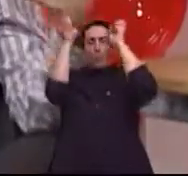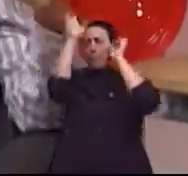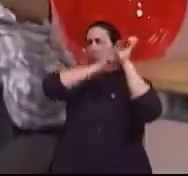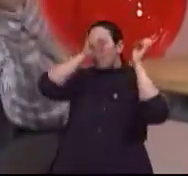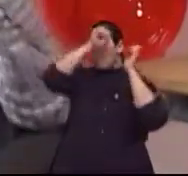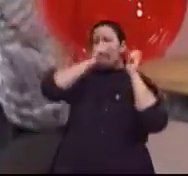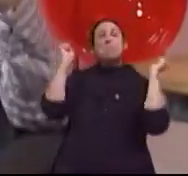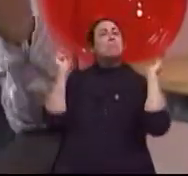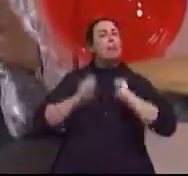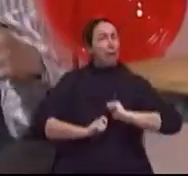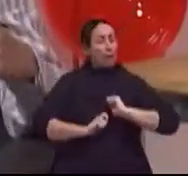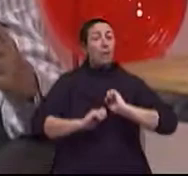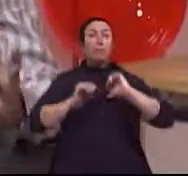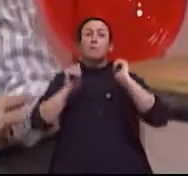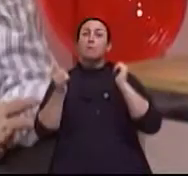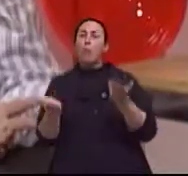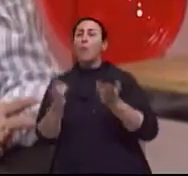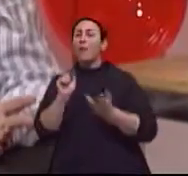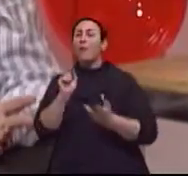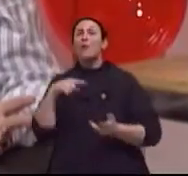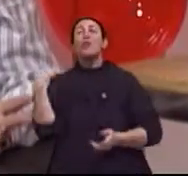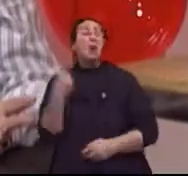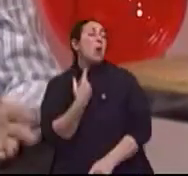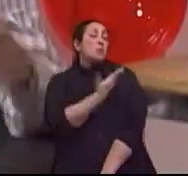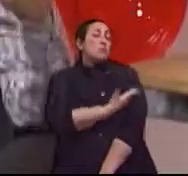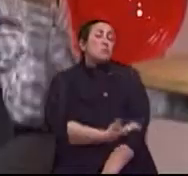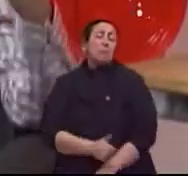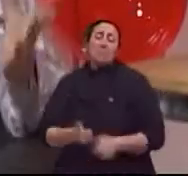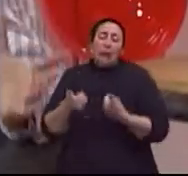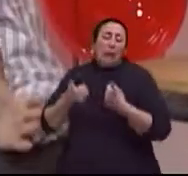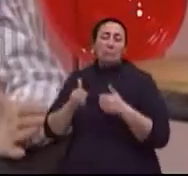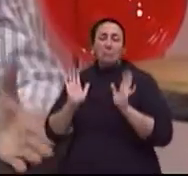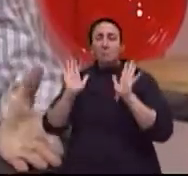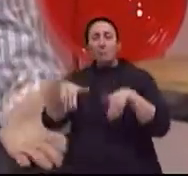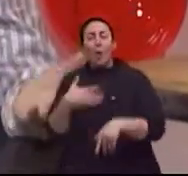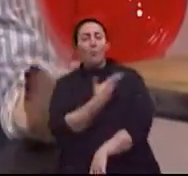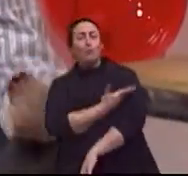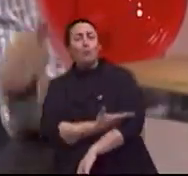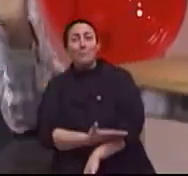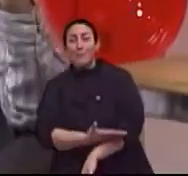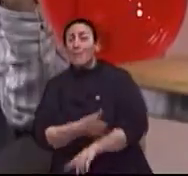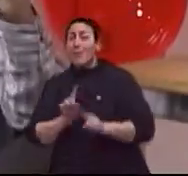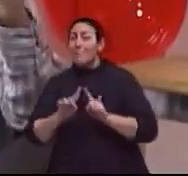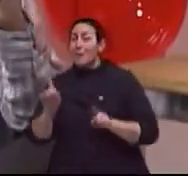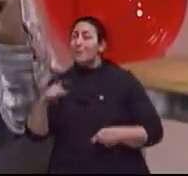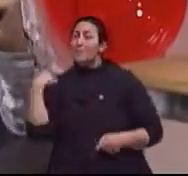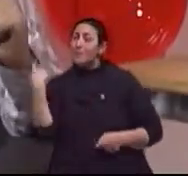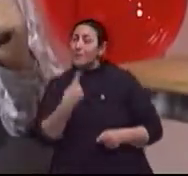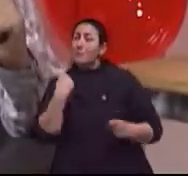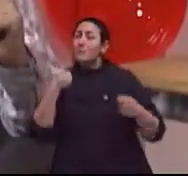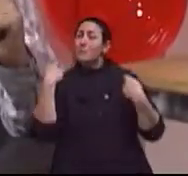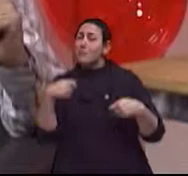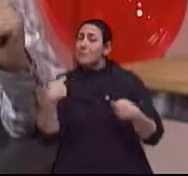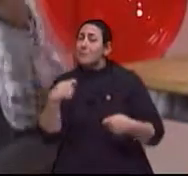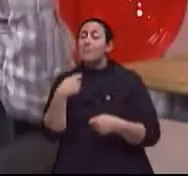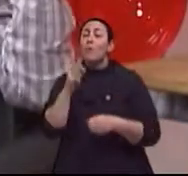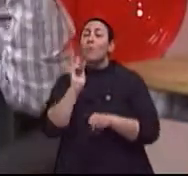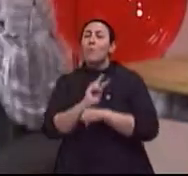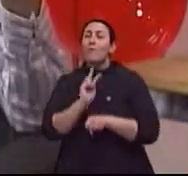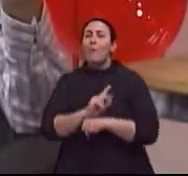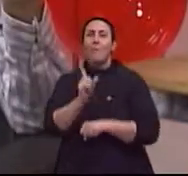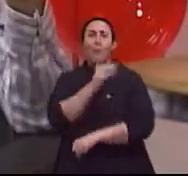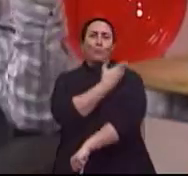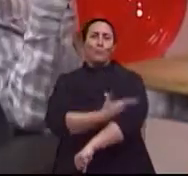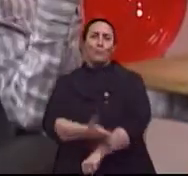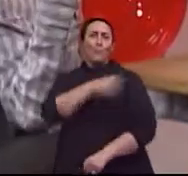essa questão que a gente vai se acostumando com tudo, né? A gente precisa cuidar para não se acostumar com o ruim.